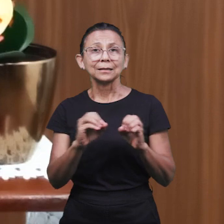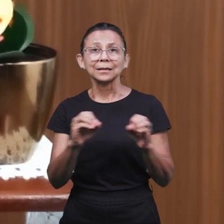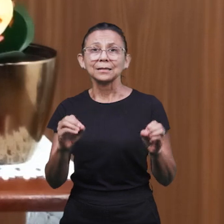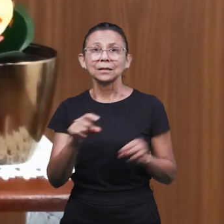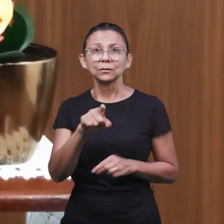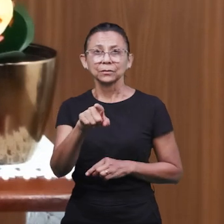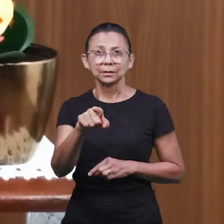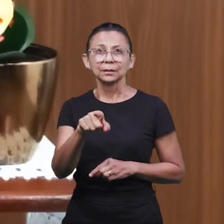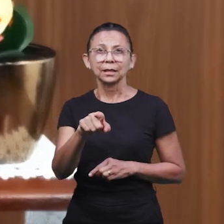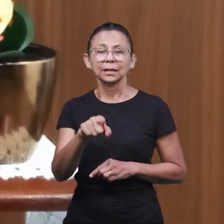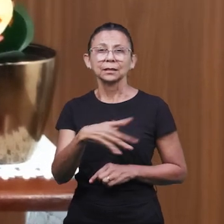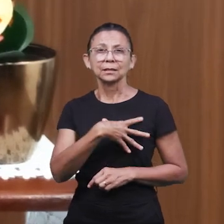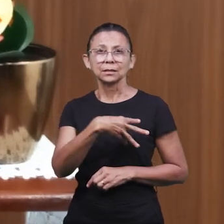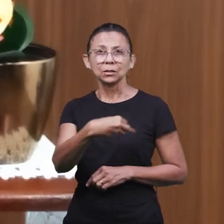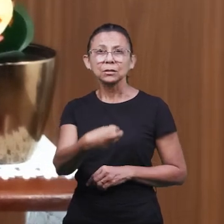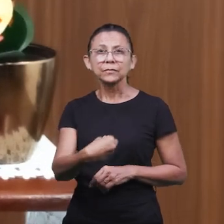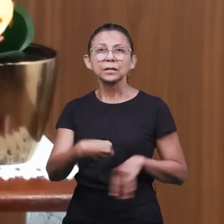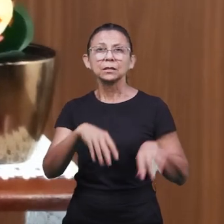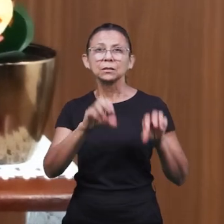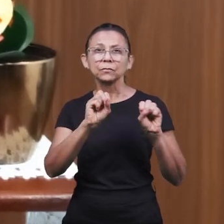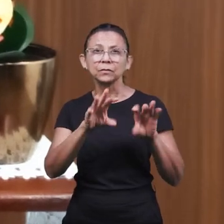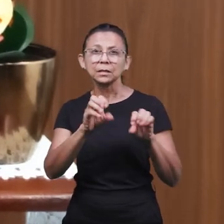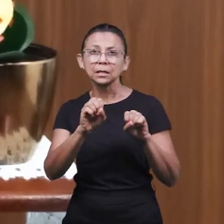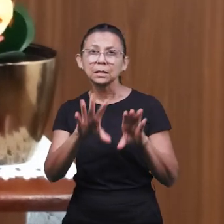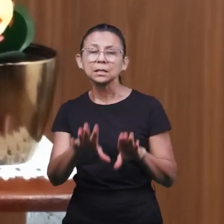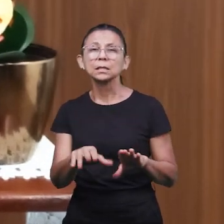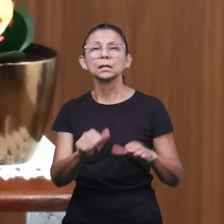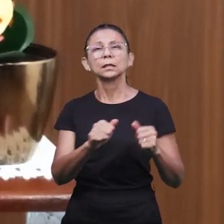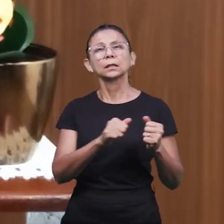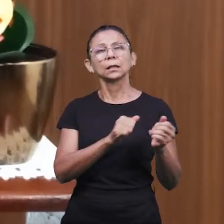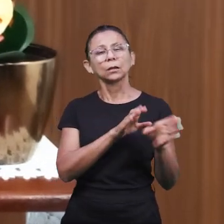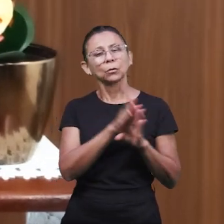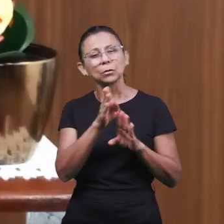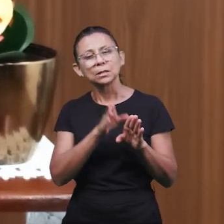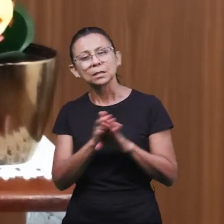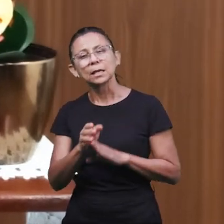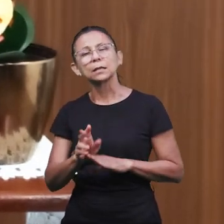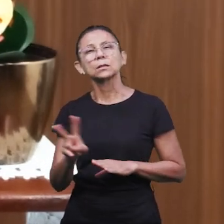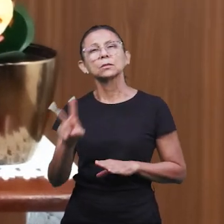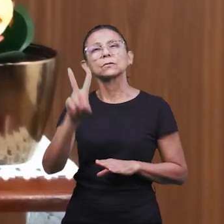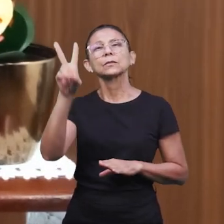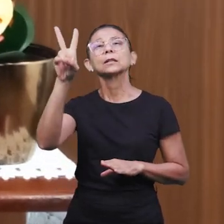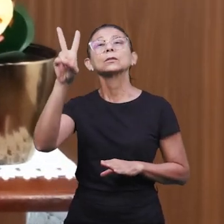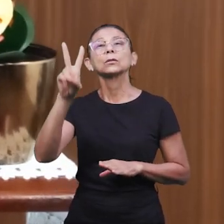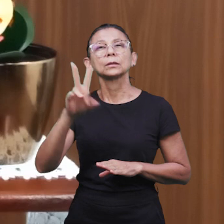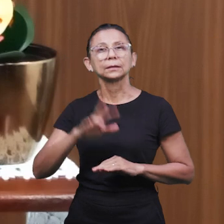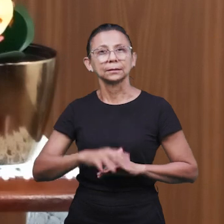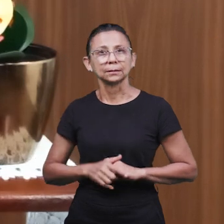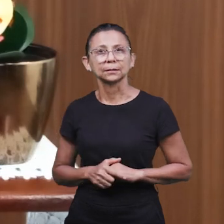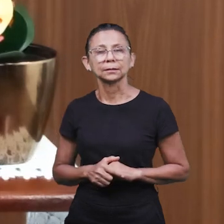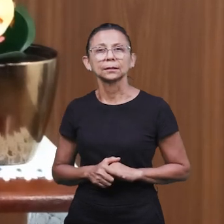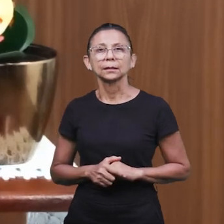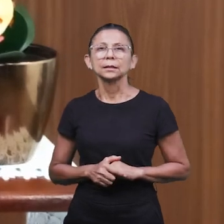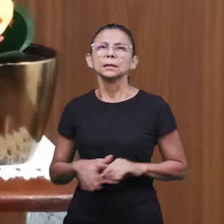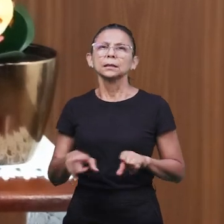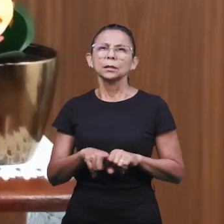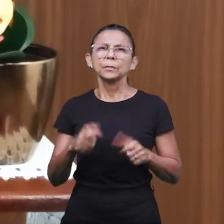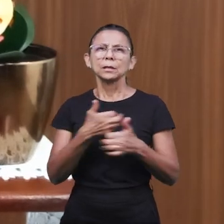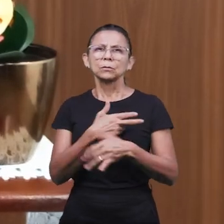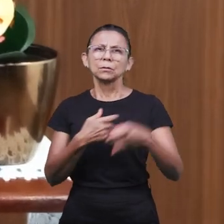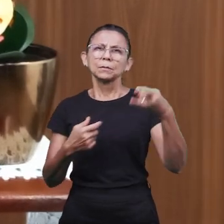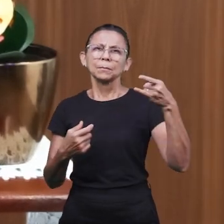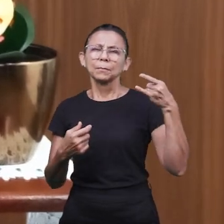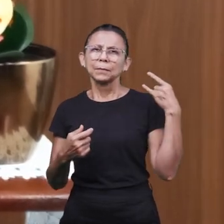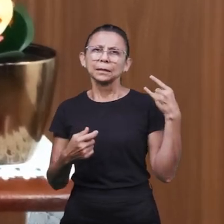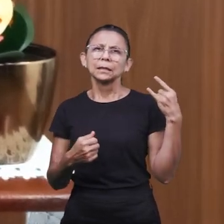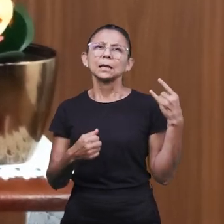os seus filhos, para herdarem a educação, a instrução, os valores e até aquilo que de material você conquistou ao